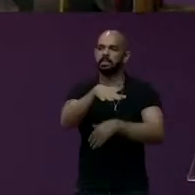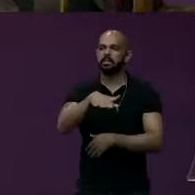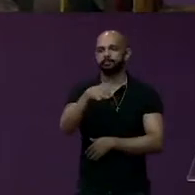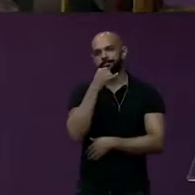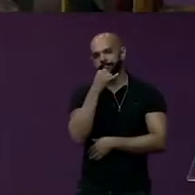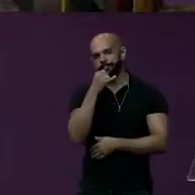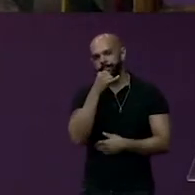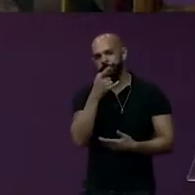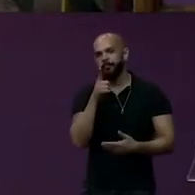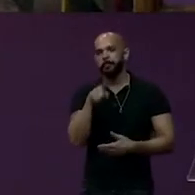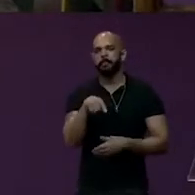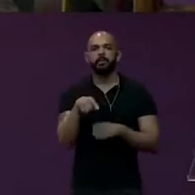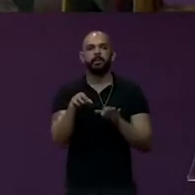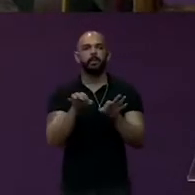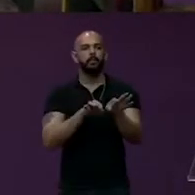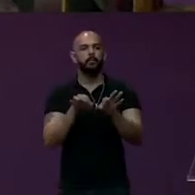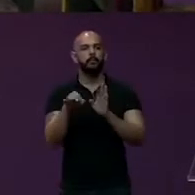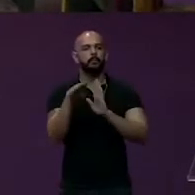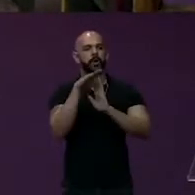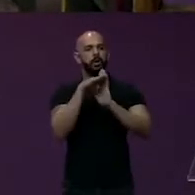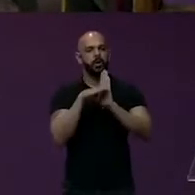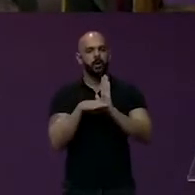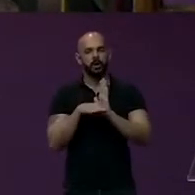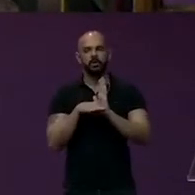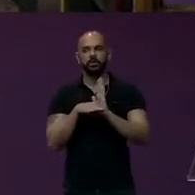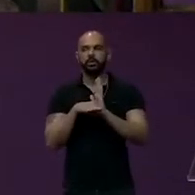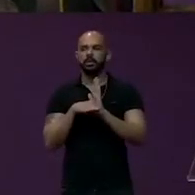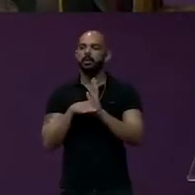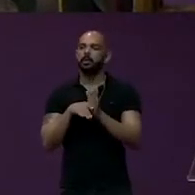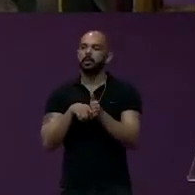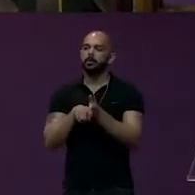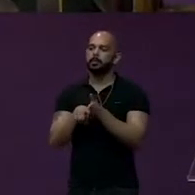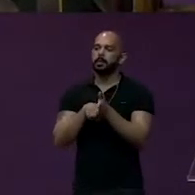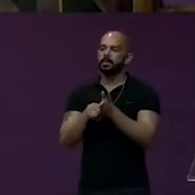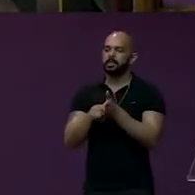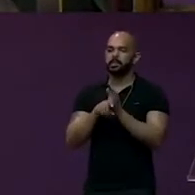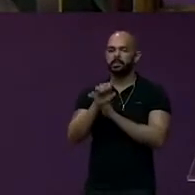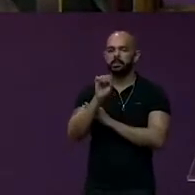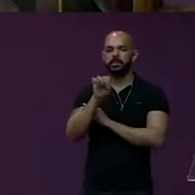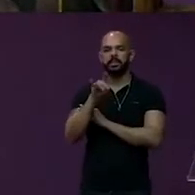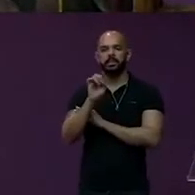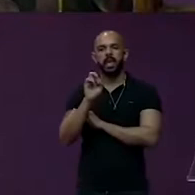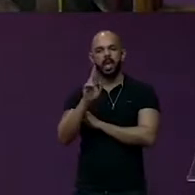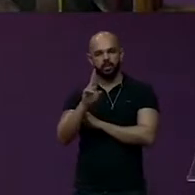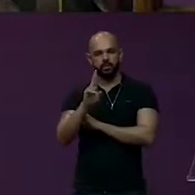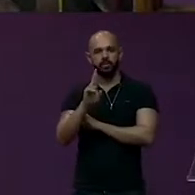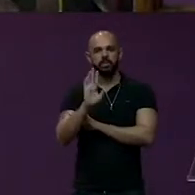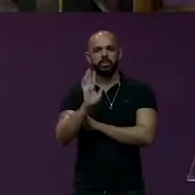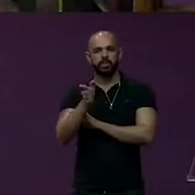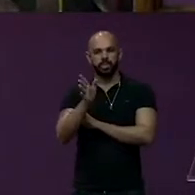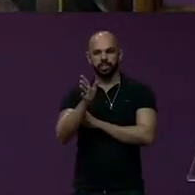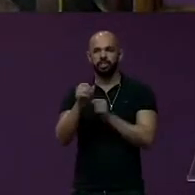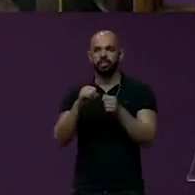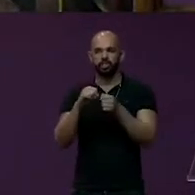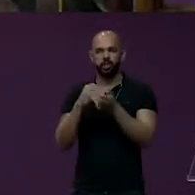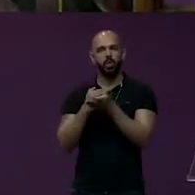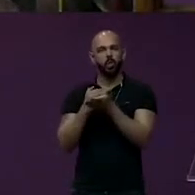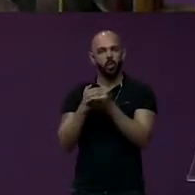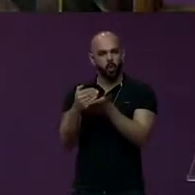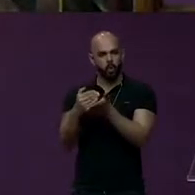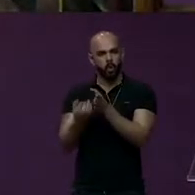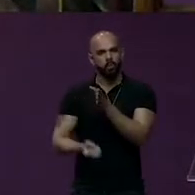o caso, por exemplo, de um programa de pesquisador sênior que nós introduzimos